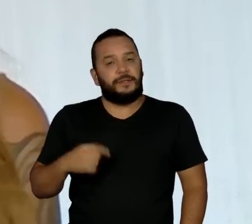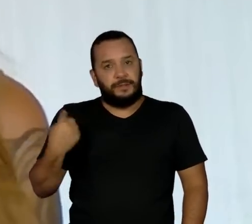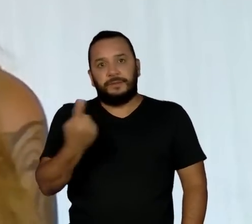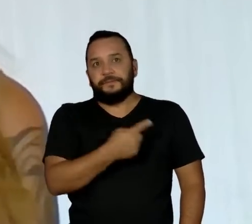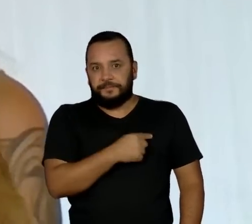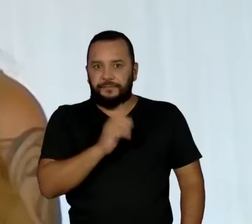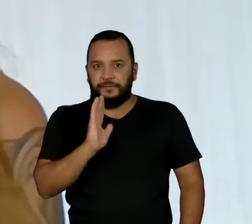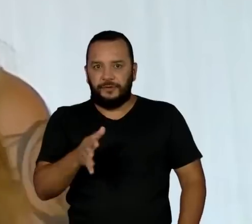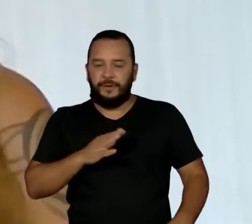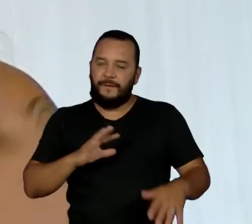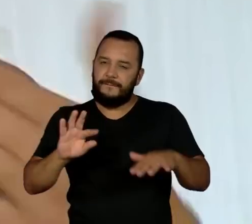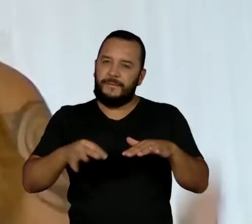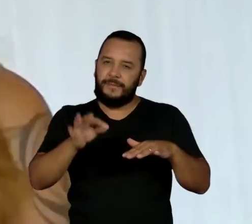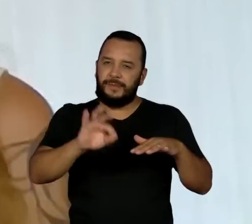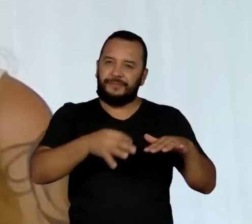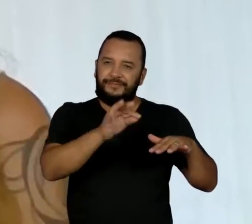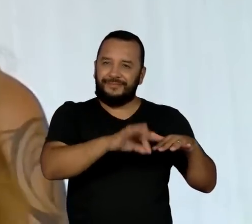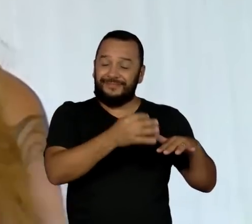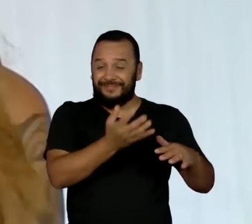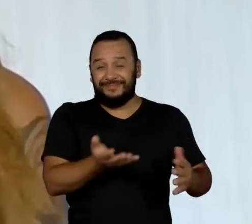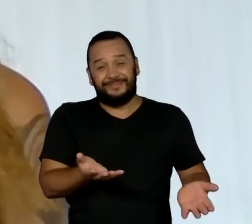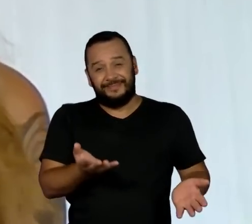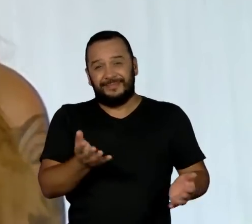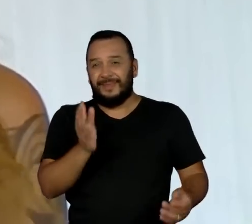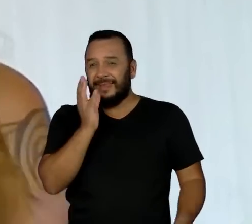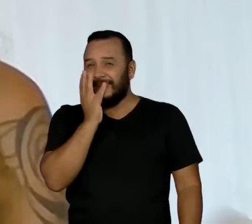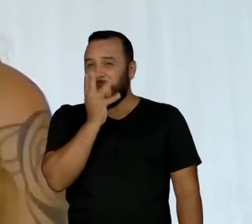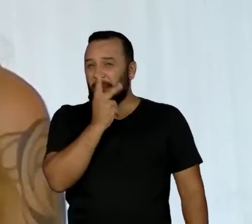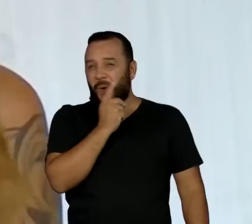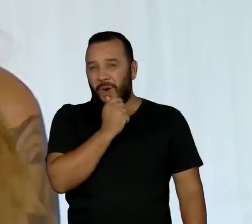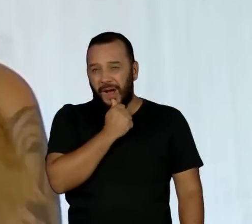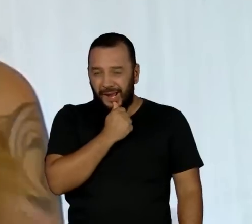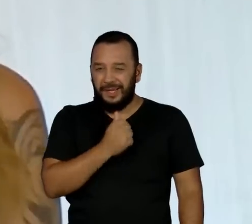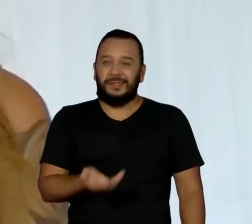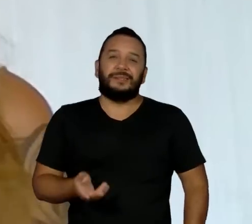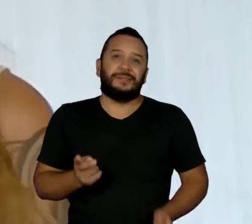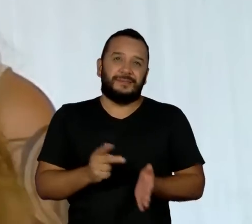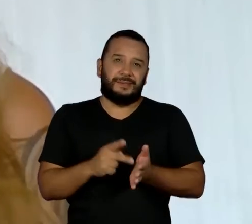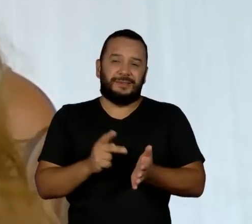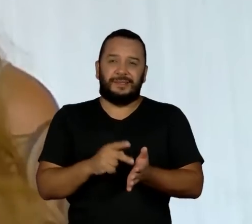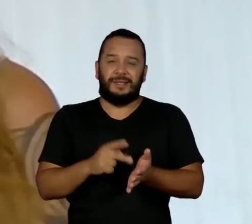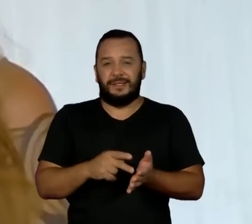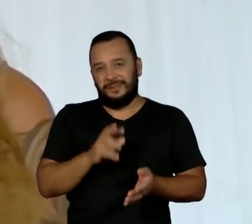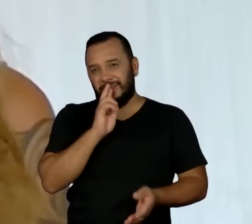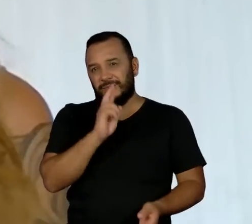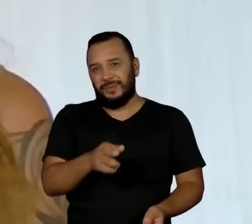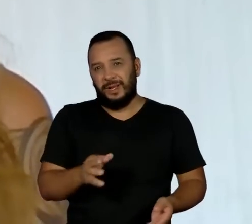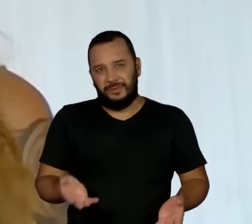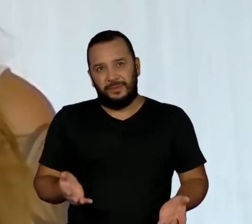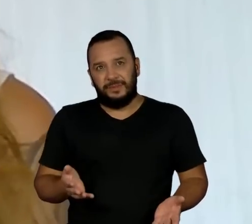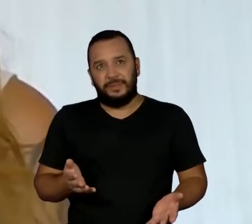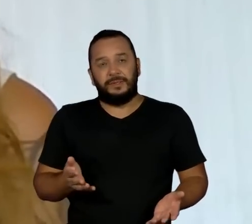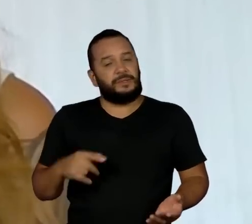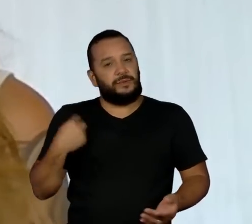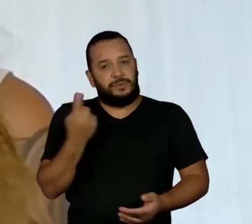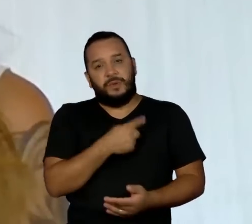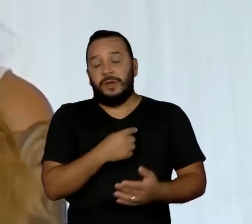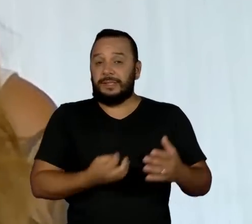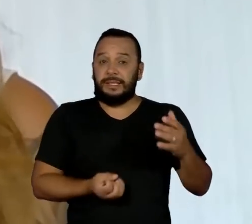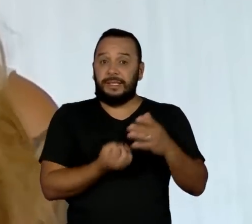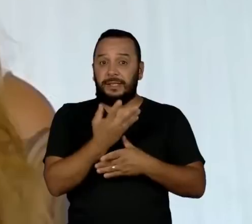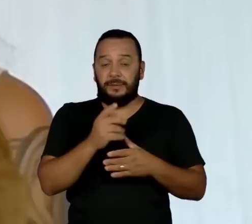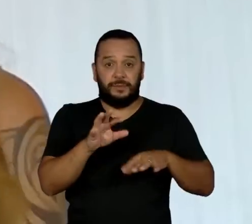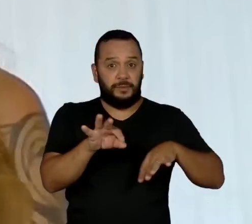fazer artesanalmente, isso ia tardar muito os resultados. Então, a gente desenvolveu